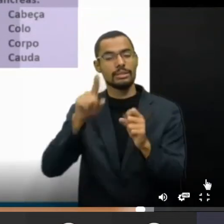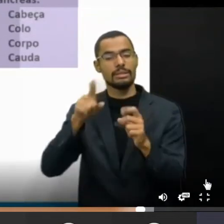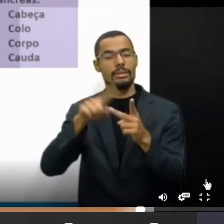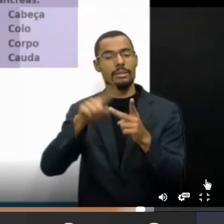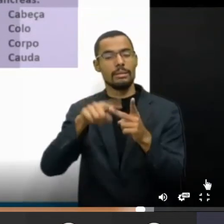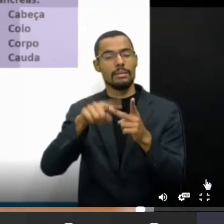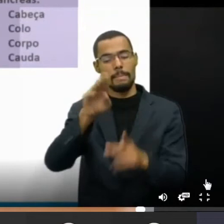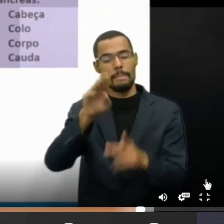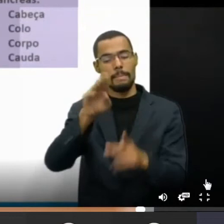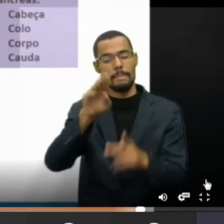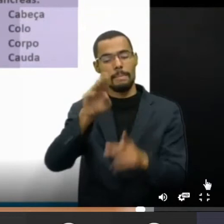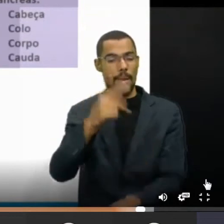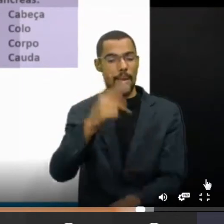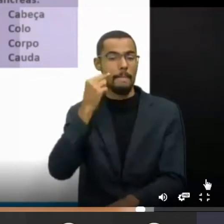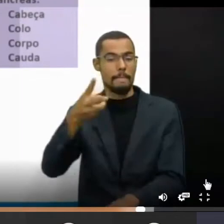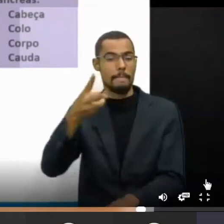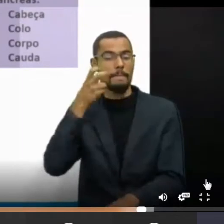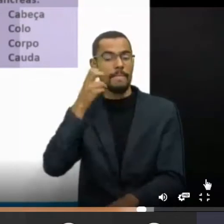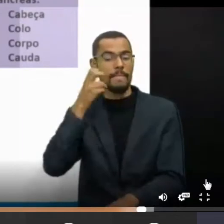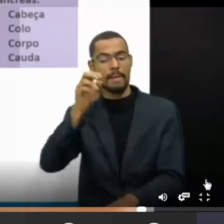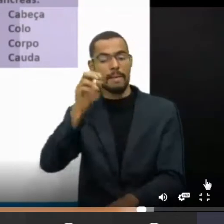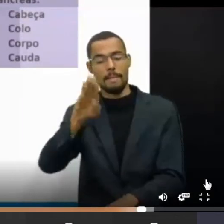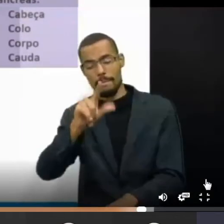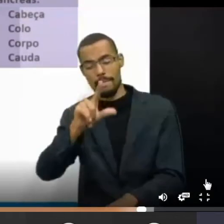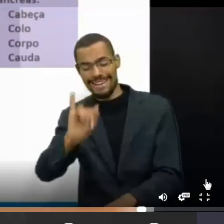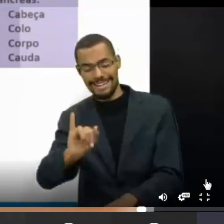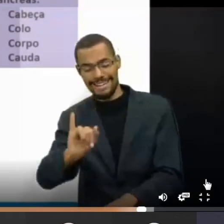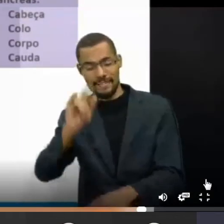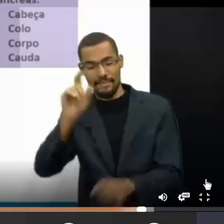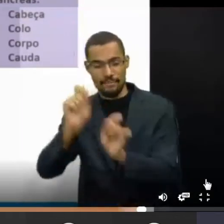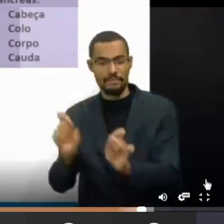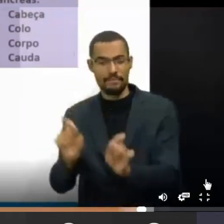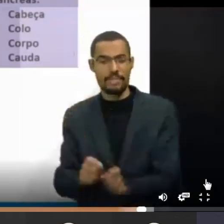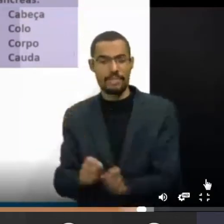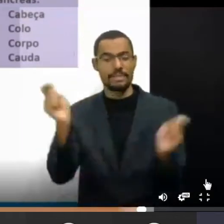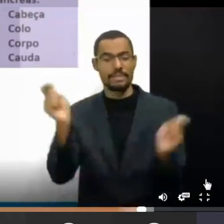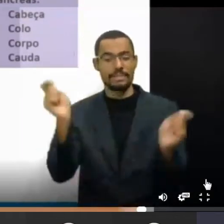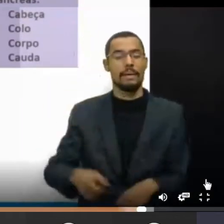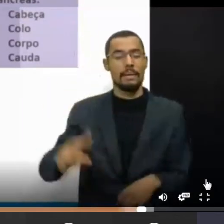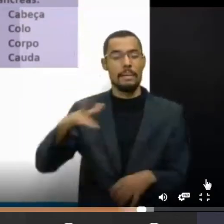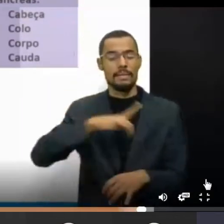biliar. Então, aqui é produzido a bile, e essa bile, ela serve para